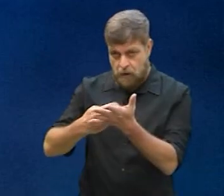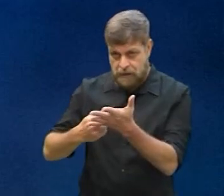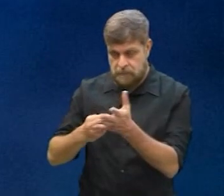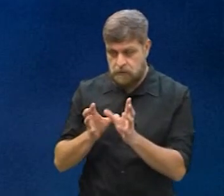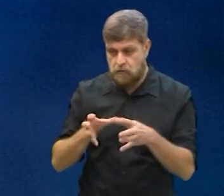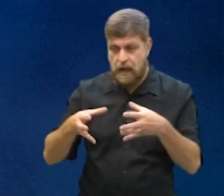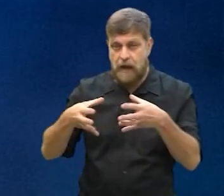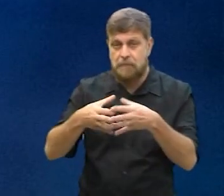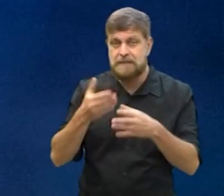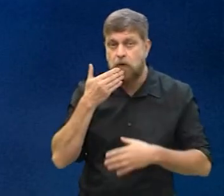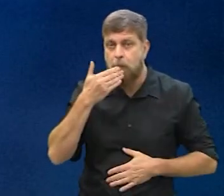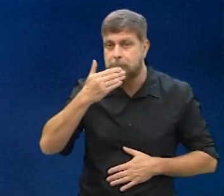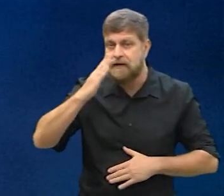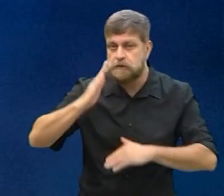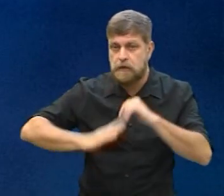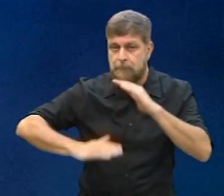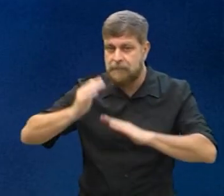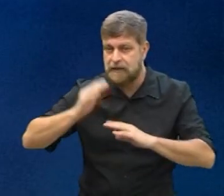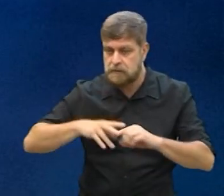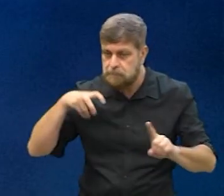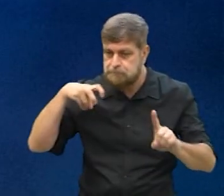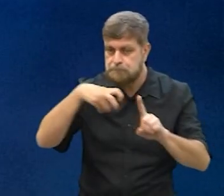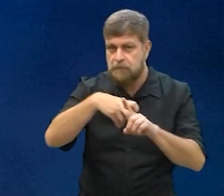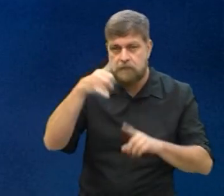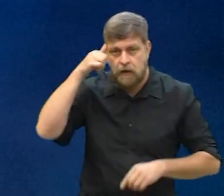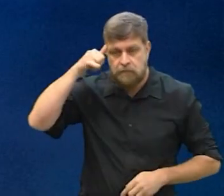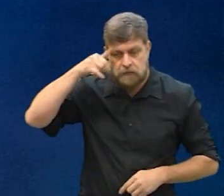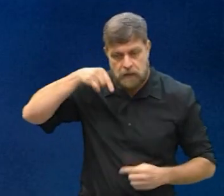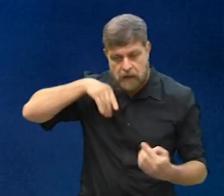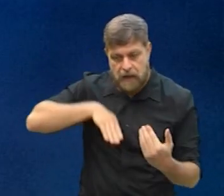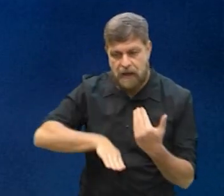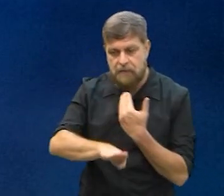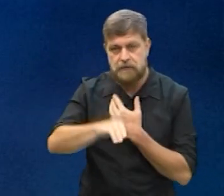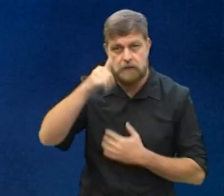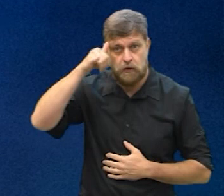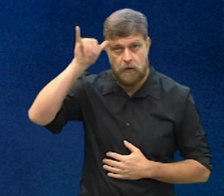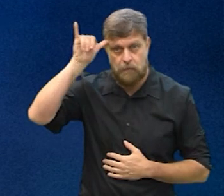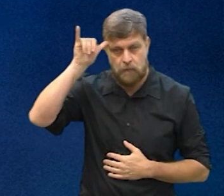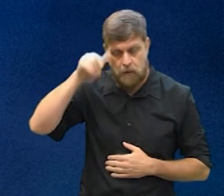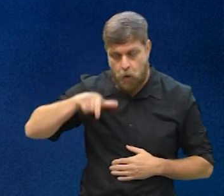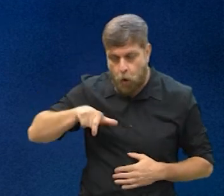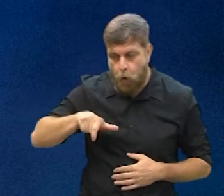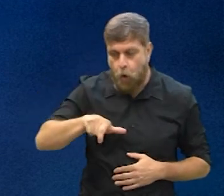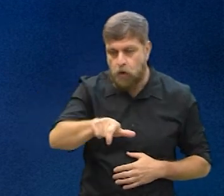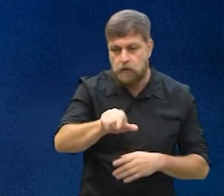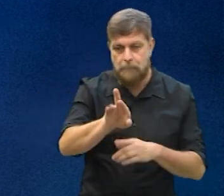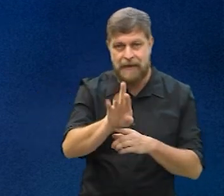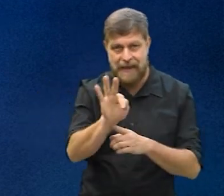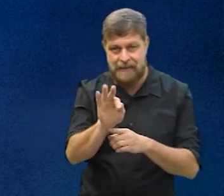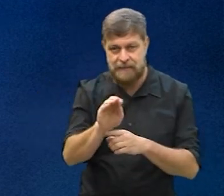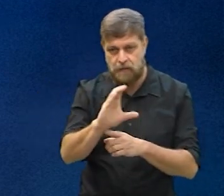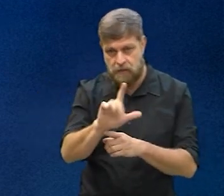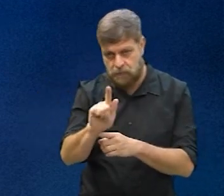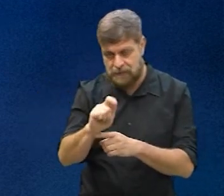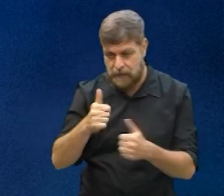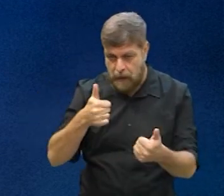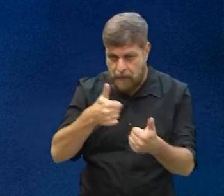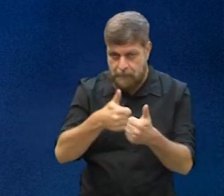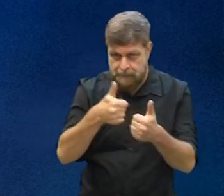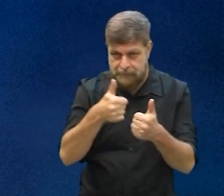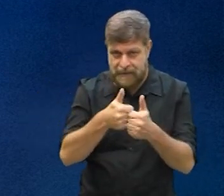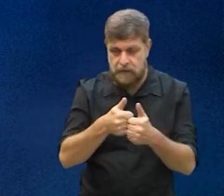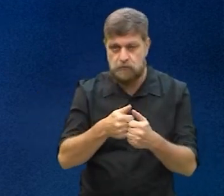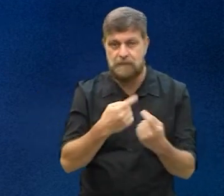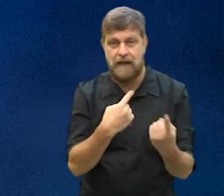No requerimento, a comissão pede providências para evitar novos acidentes na Avenida John Boy Dunlop, corredor do BRT Campo Grande, próximo